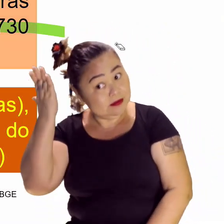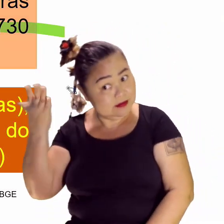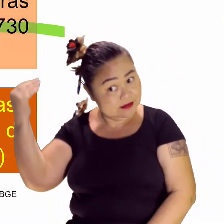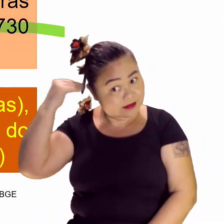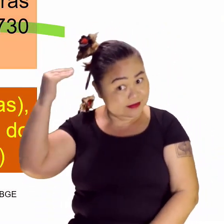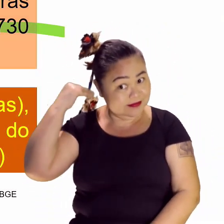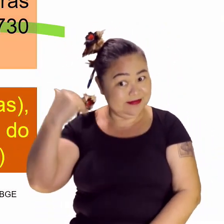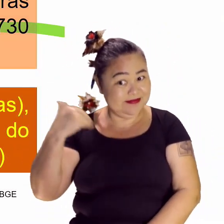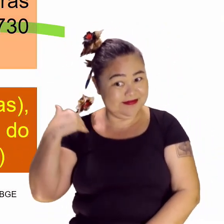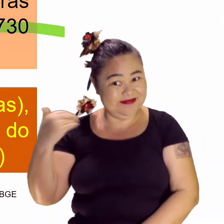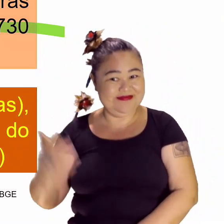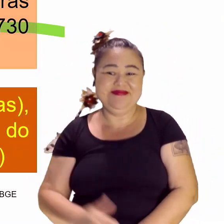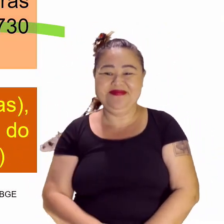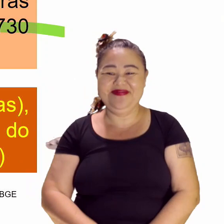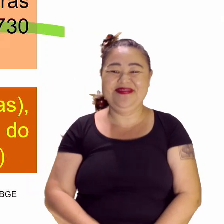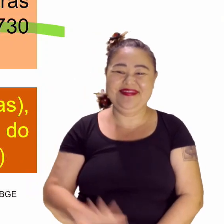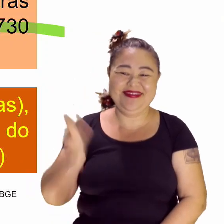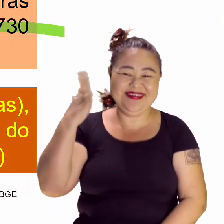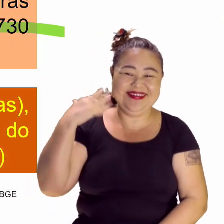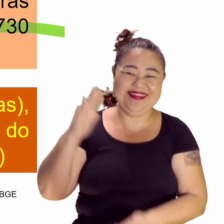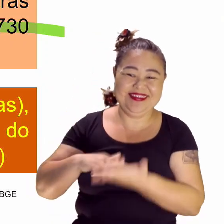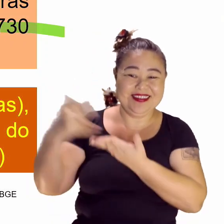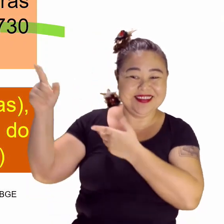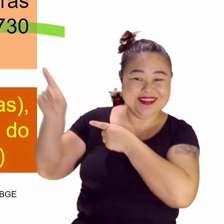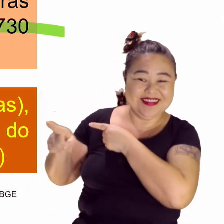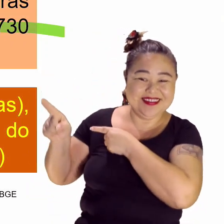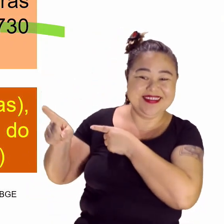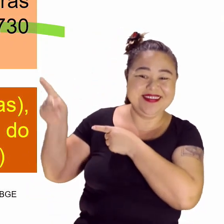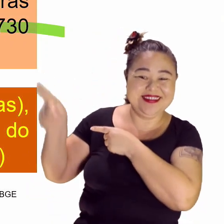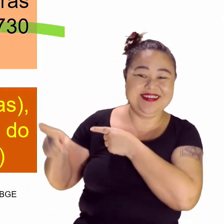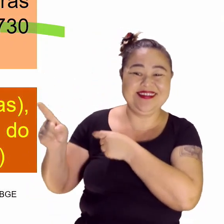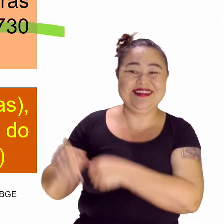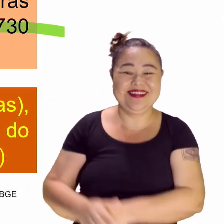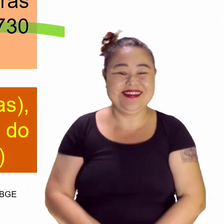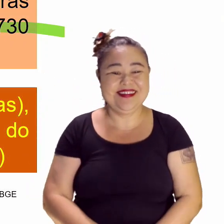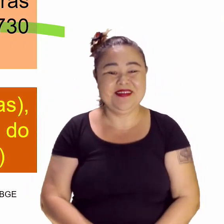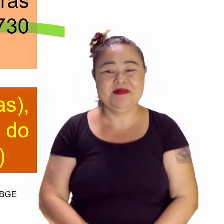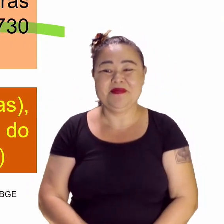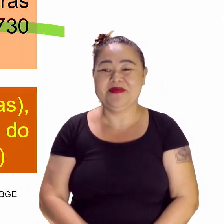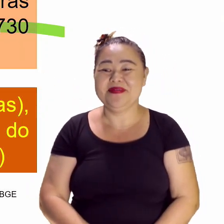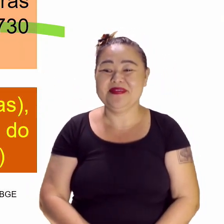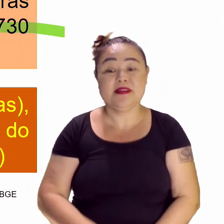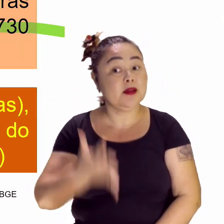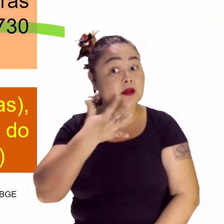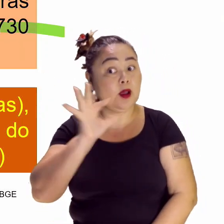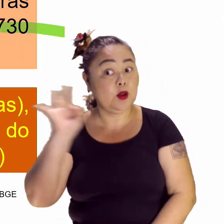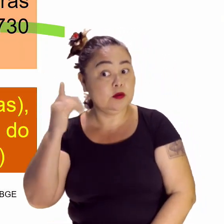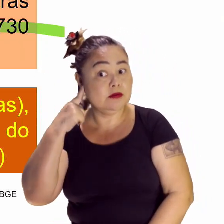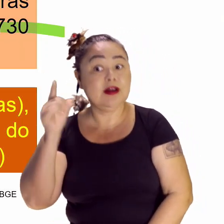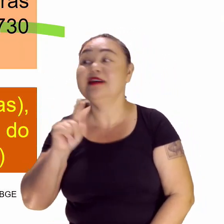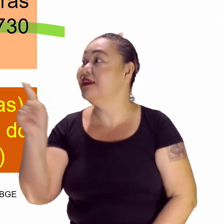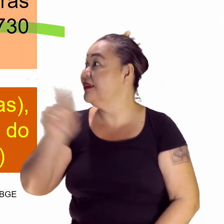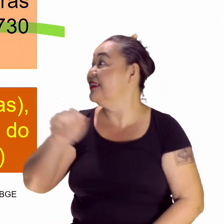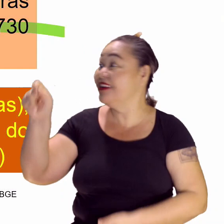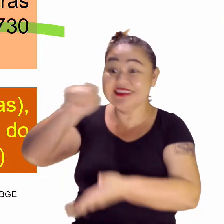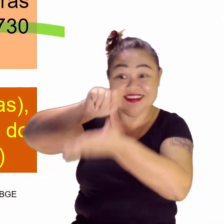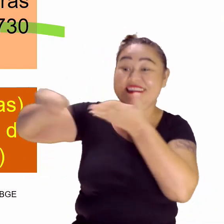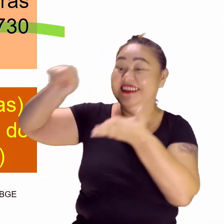na nossa intérprete top de linha da geografia se você já falou que ela é top